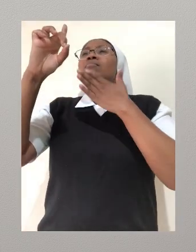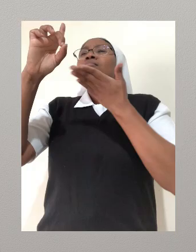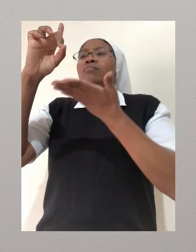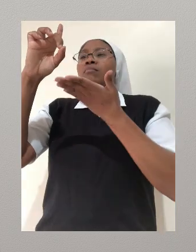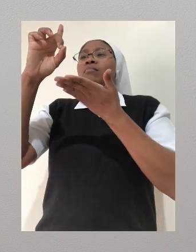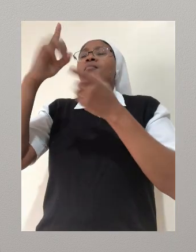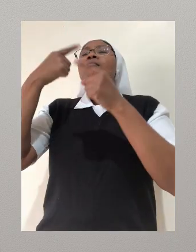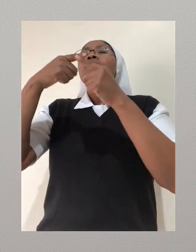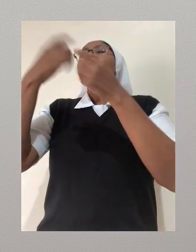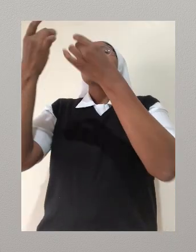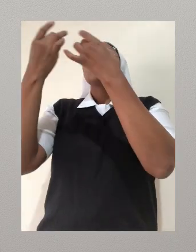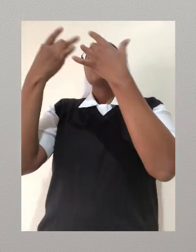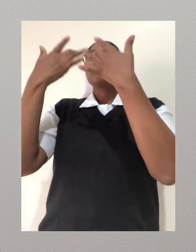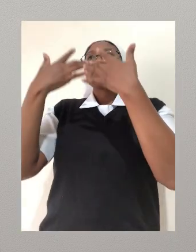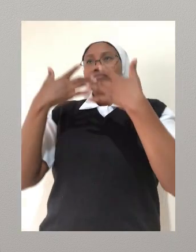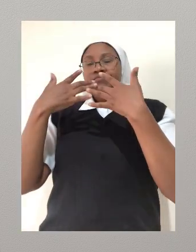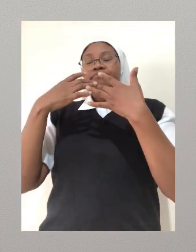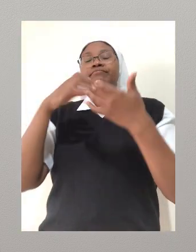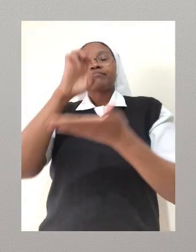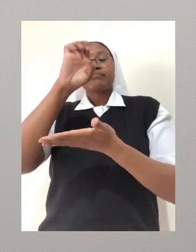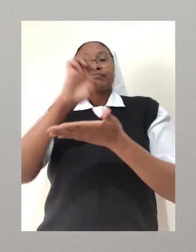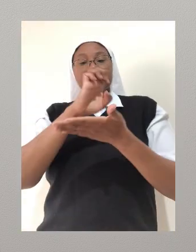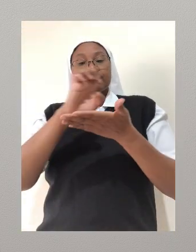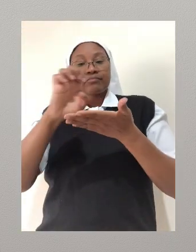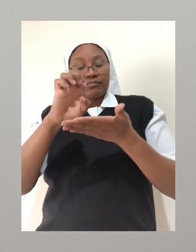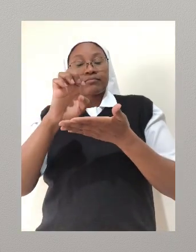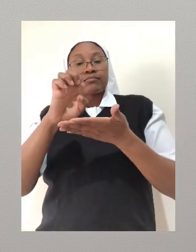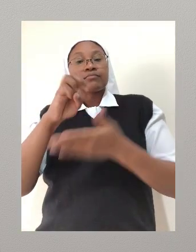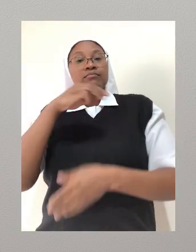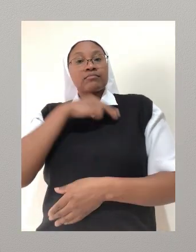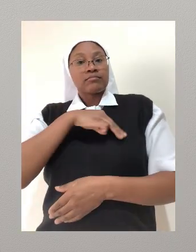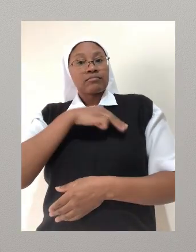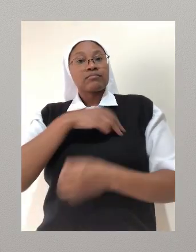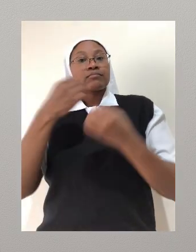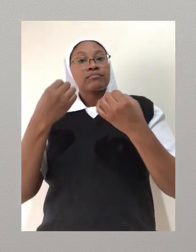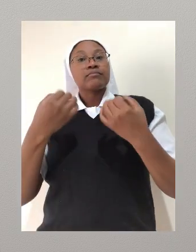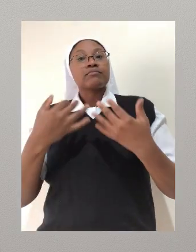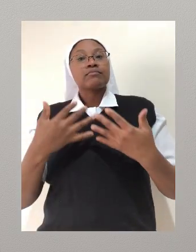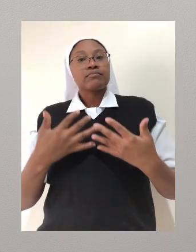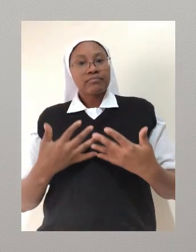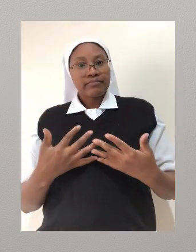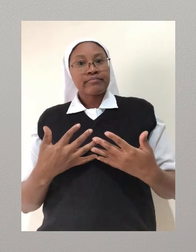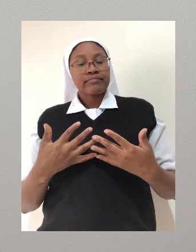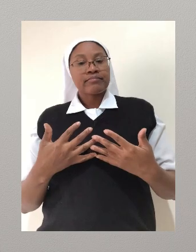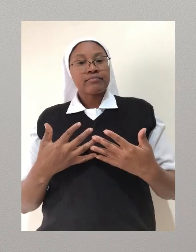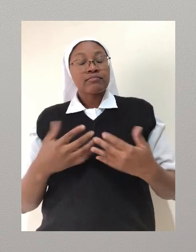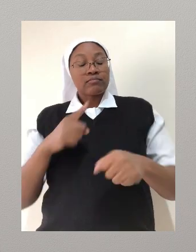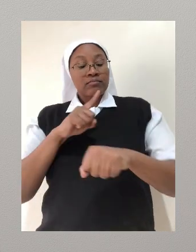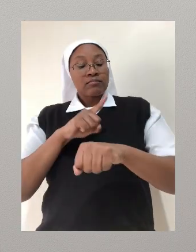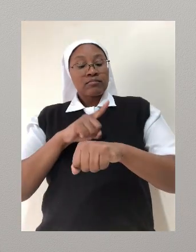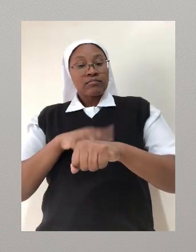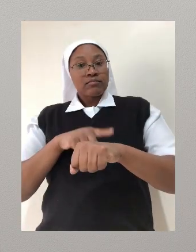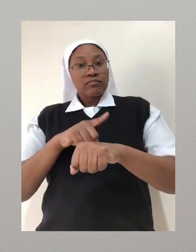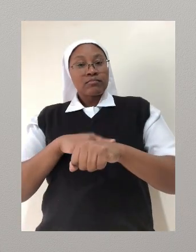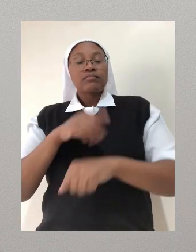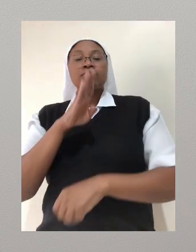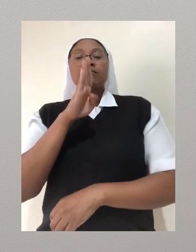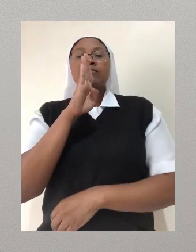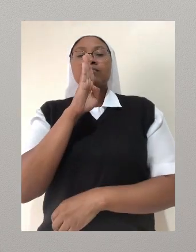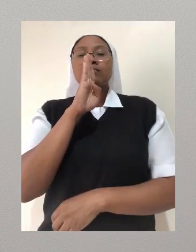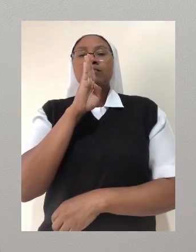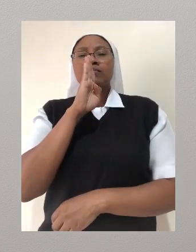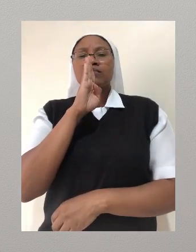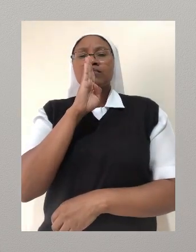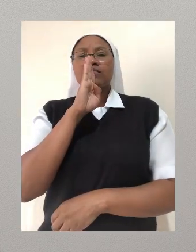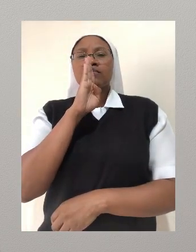Deus por que me abandonaste e Mateus 27 46 Este é o tempo do